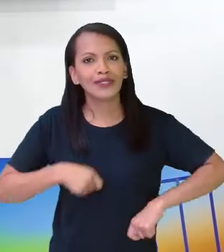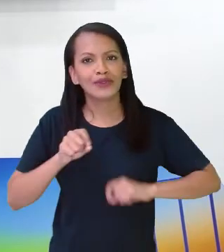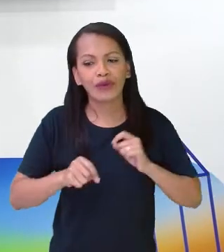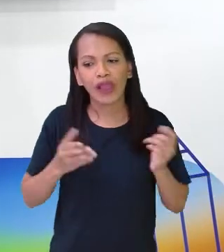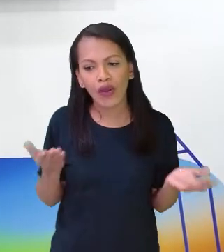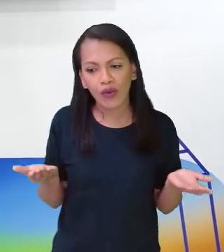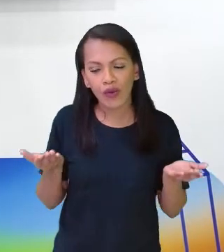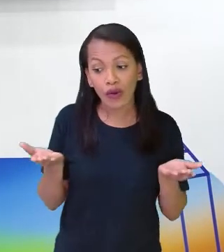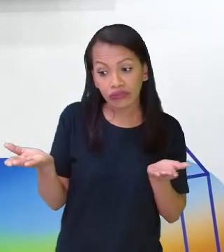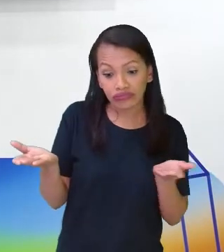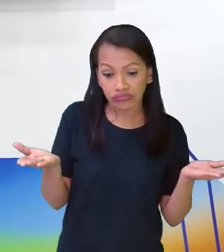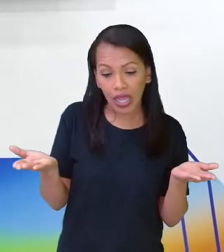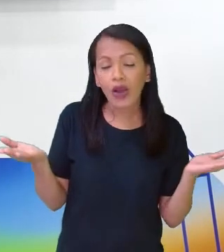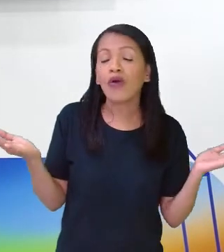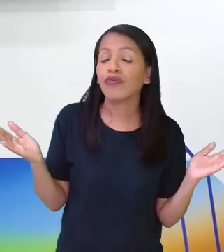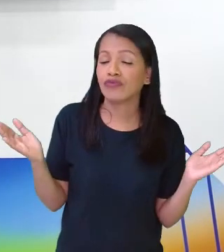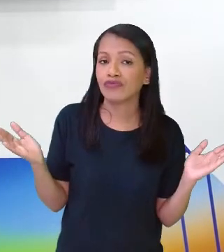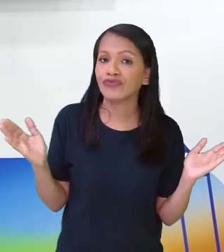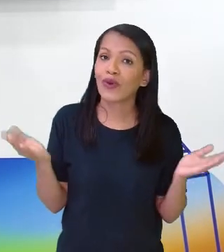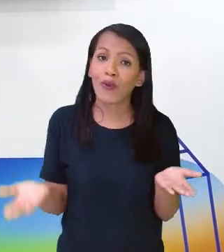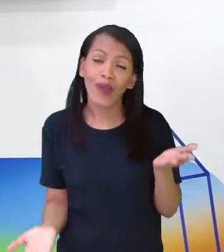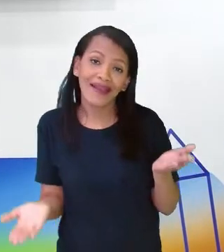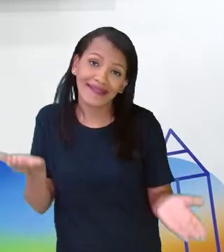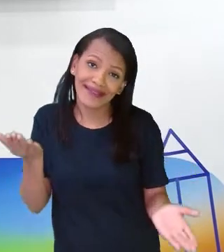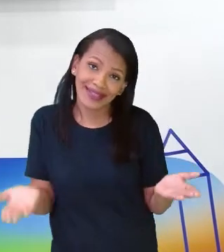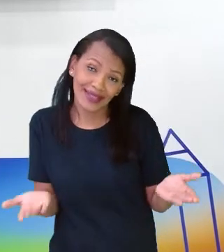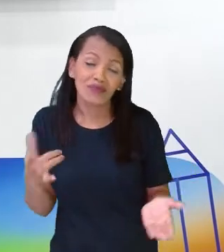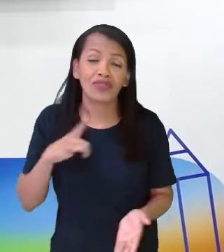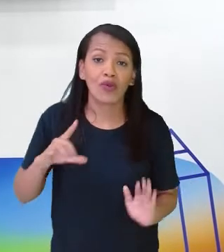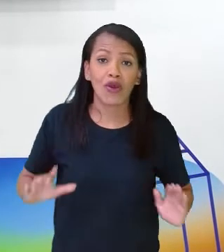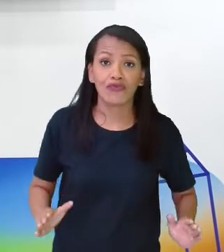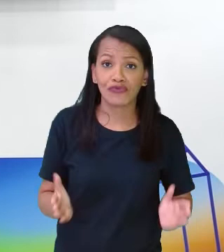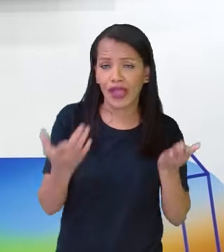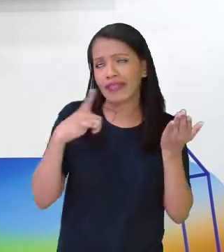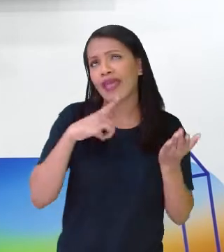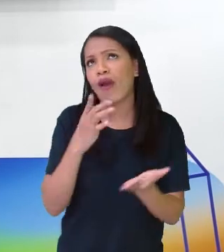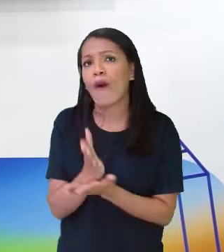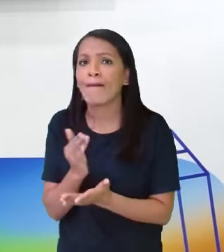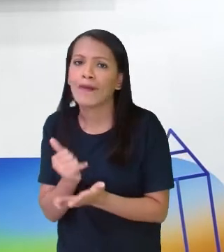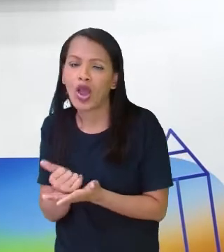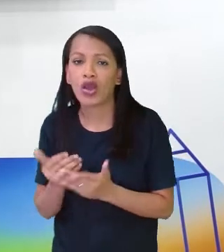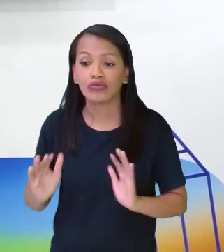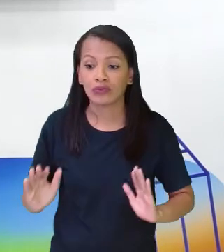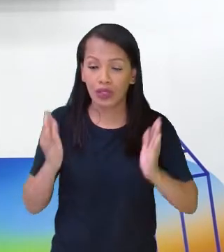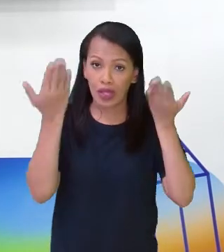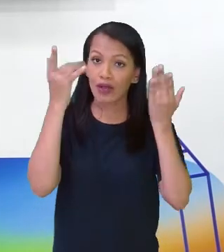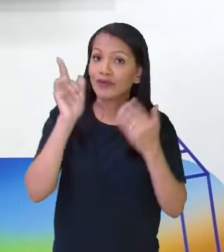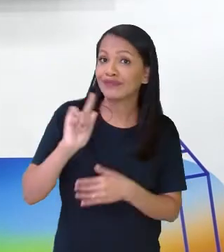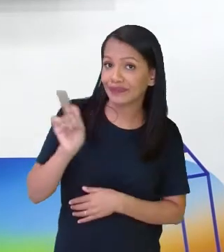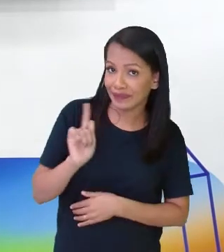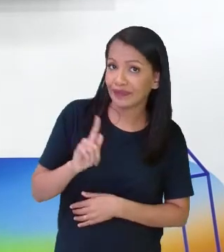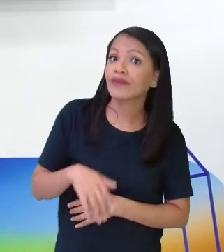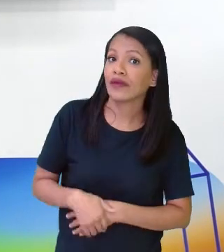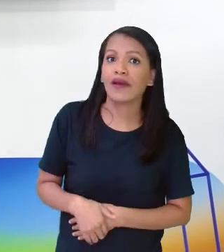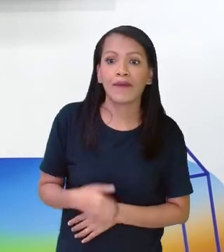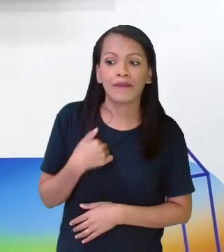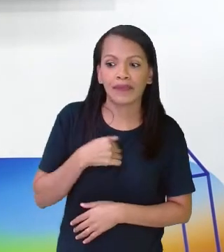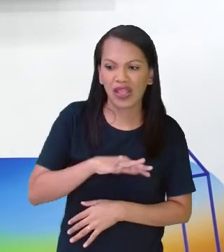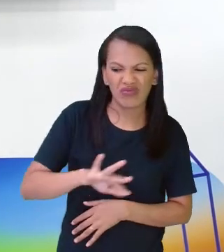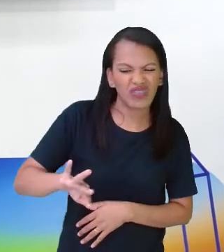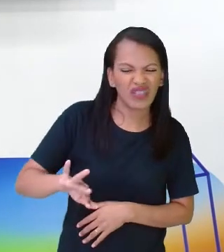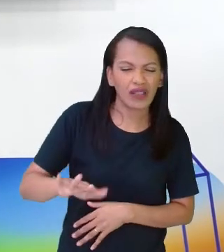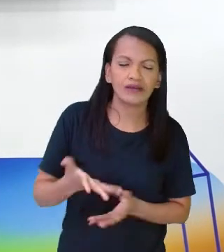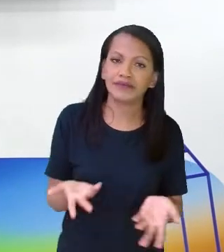aqui. Então vai ter uma festa, vai ter um determinado momento da sua vida em que você vai ter um bolo, vai ter uma comemoração, um refrigerante, não, isso aqui eu não vou